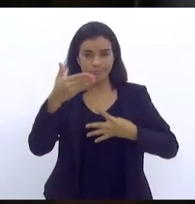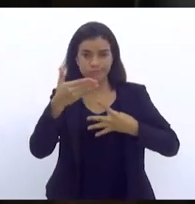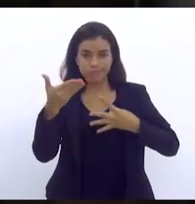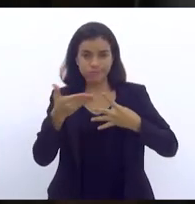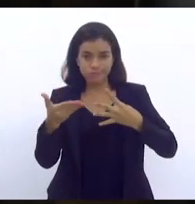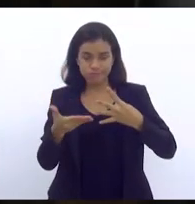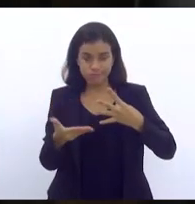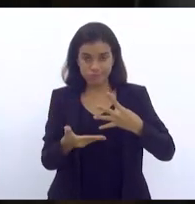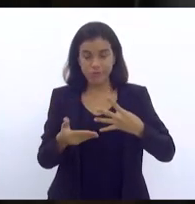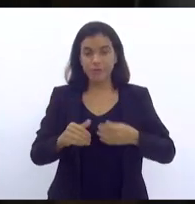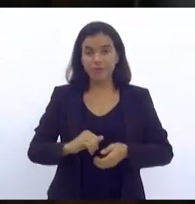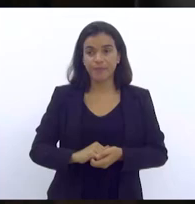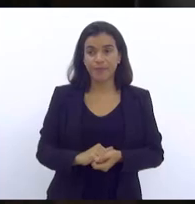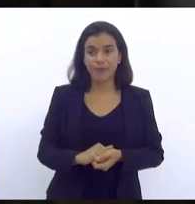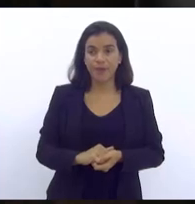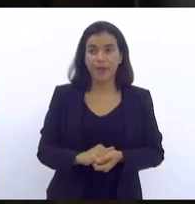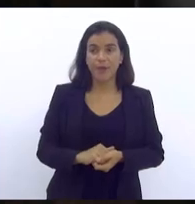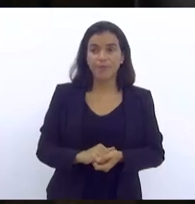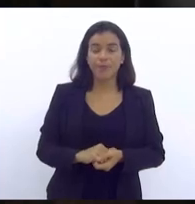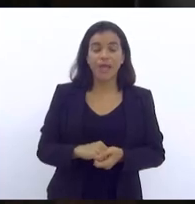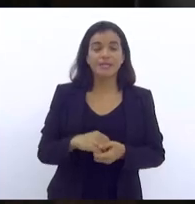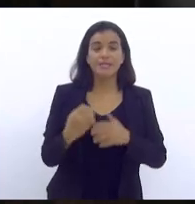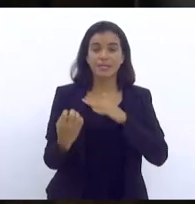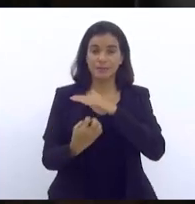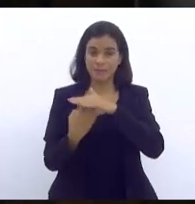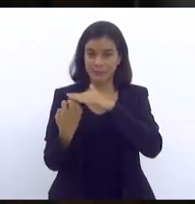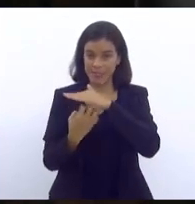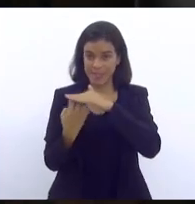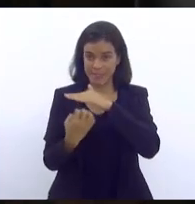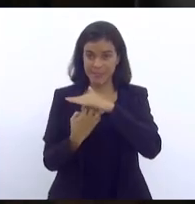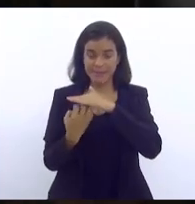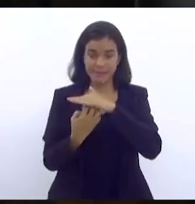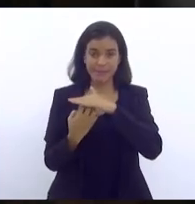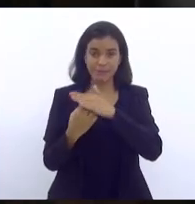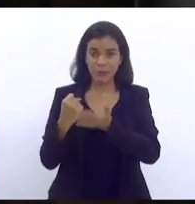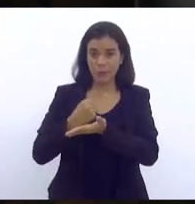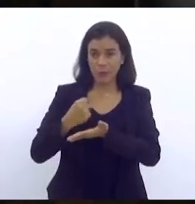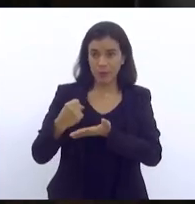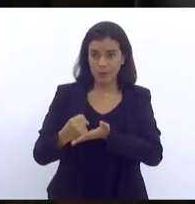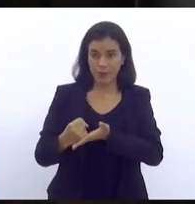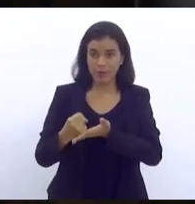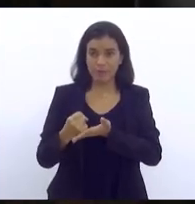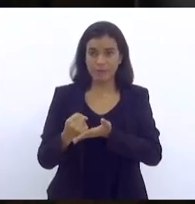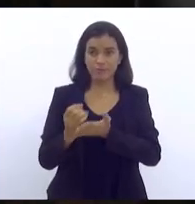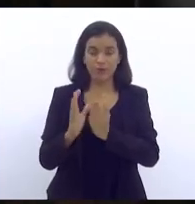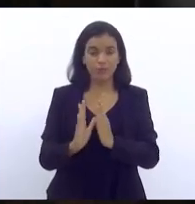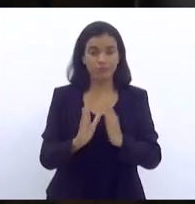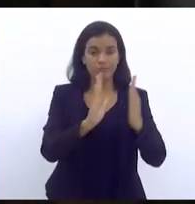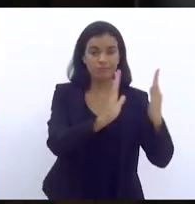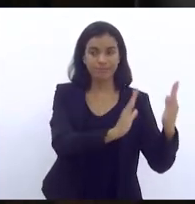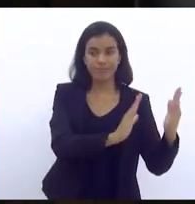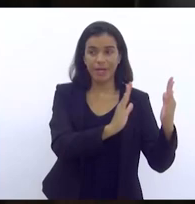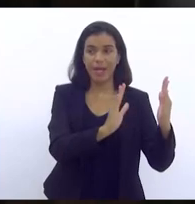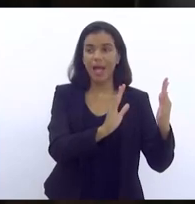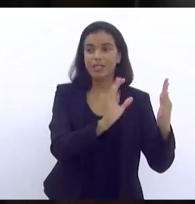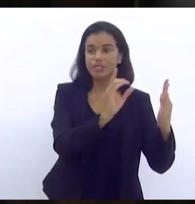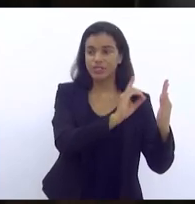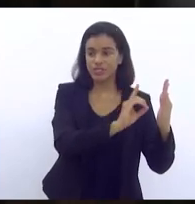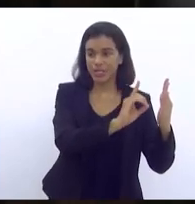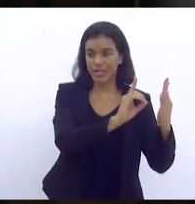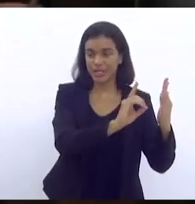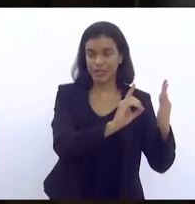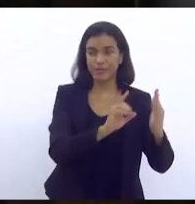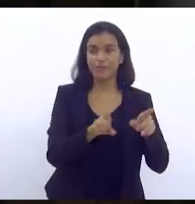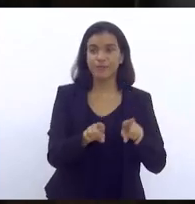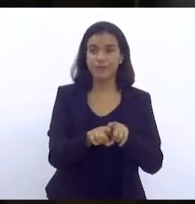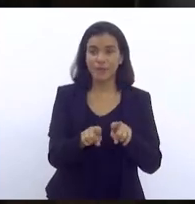eh alguma as concessionárias que ficarão aqui ao lado no púpito à direita bem como as